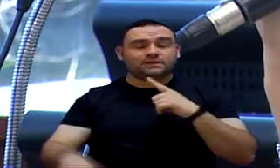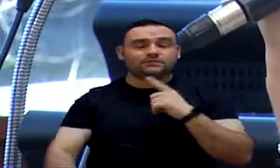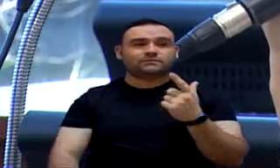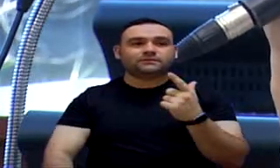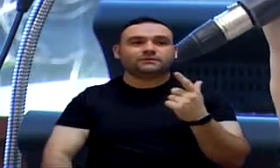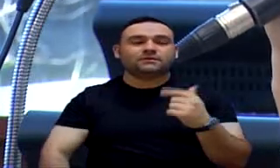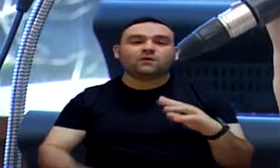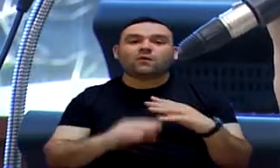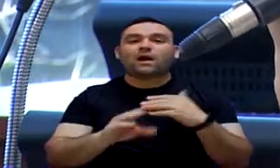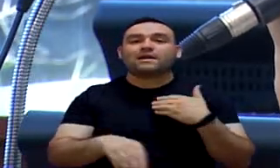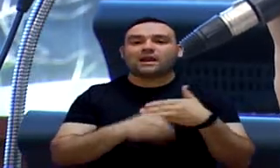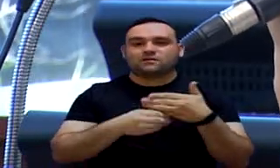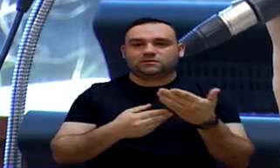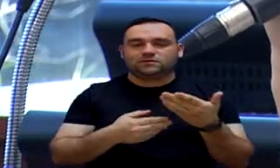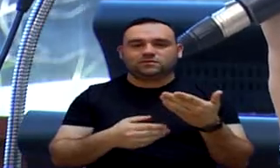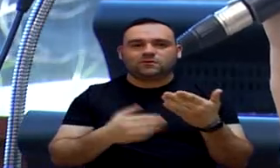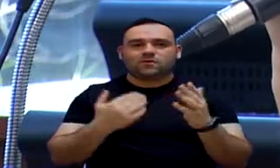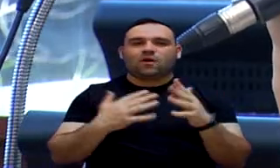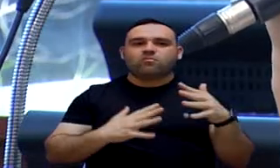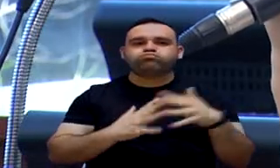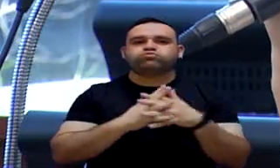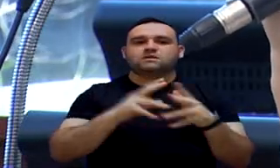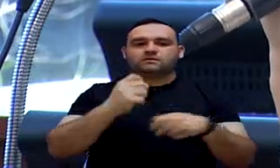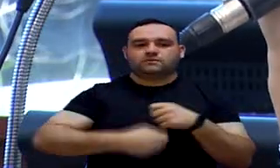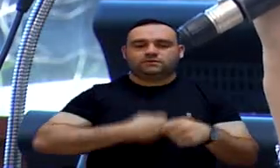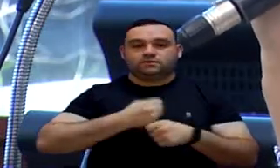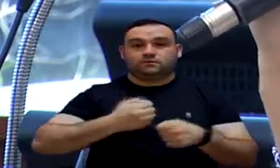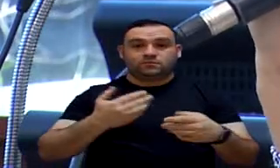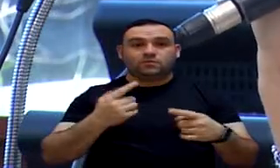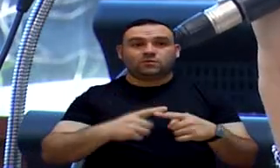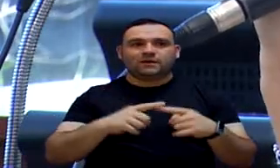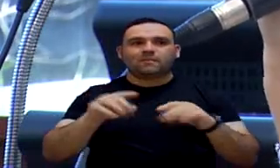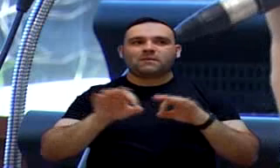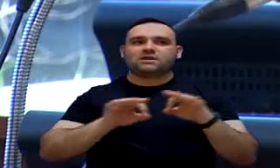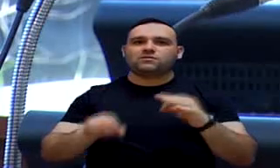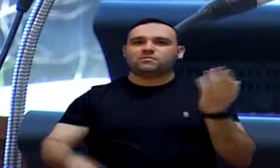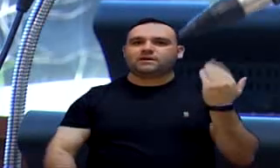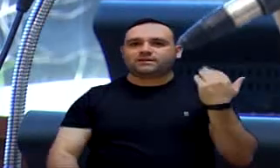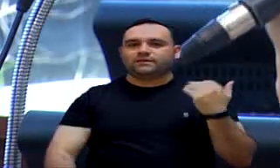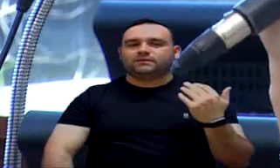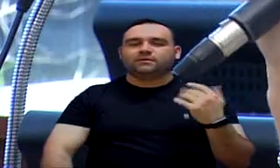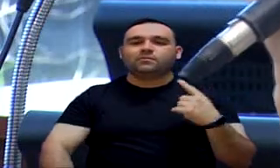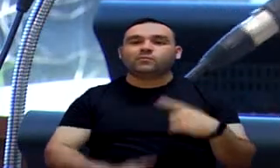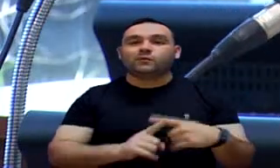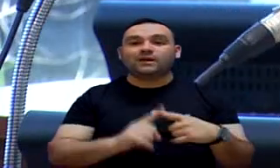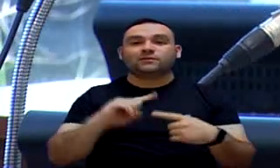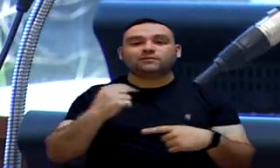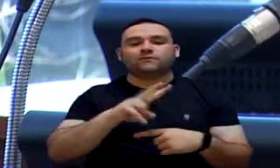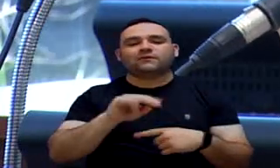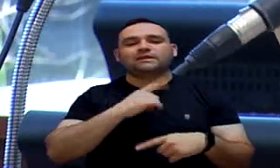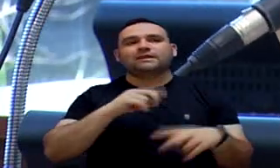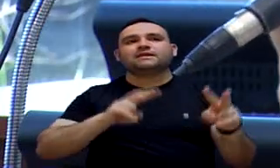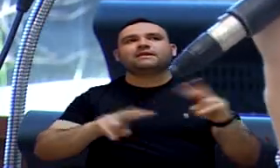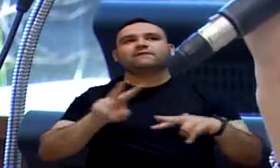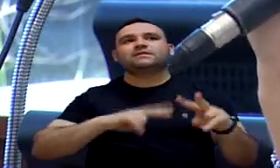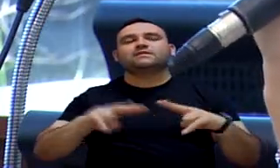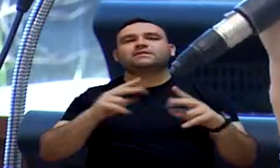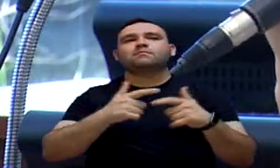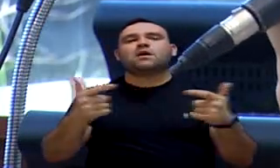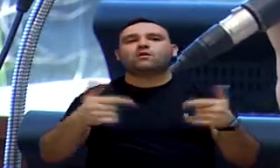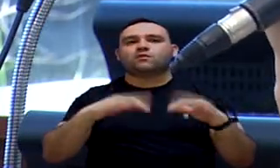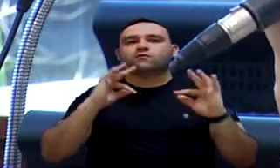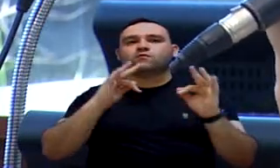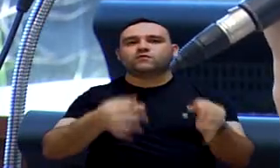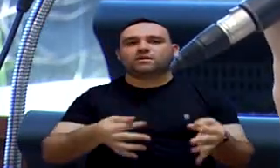um acréscimo né um excedente nesse ano do que foi planejado que ainda a gente vai ter uma visão mais no